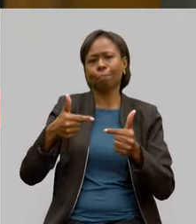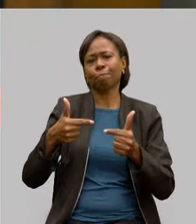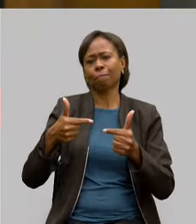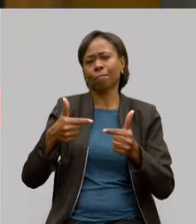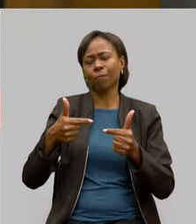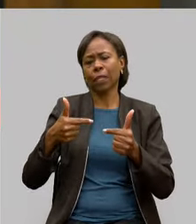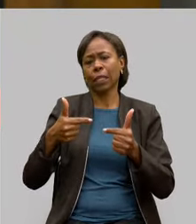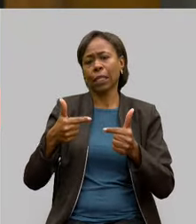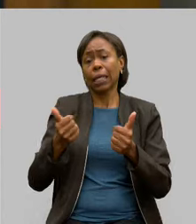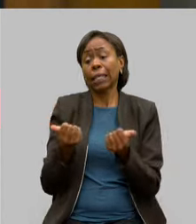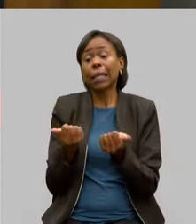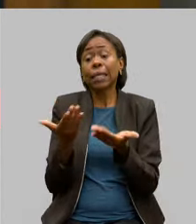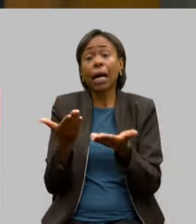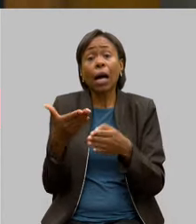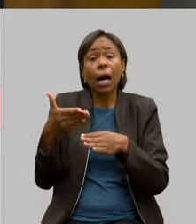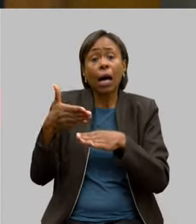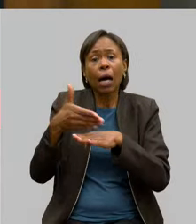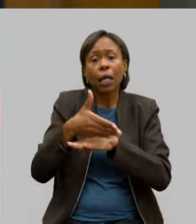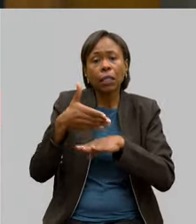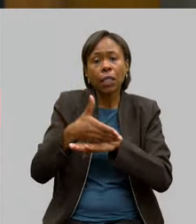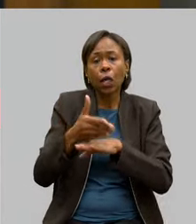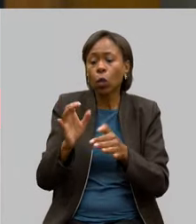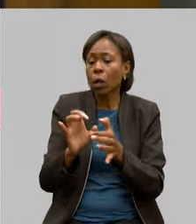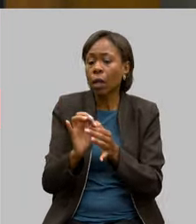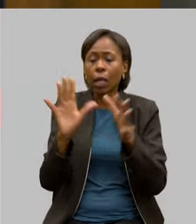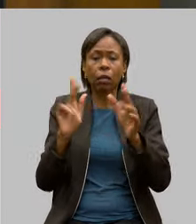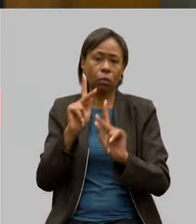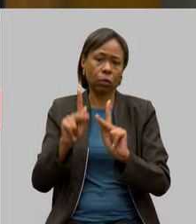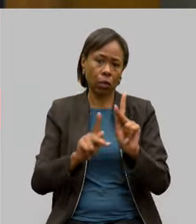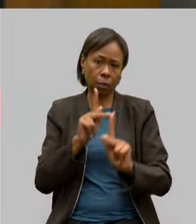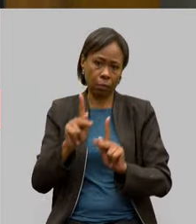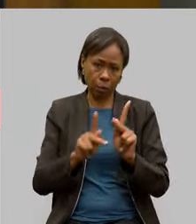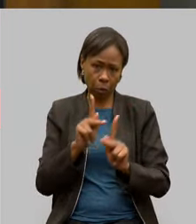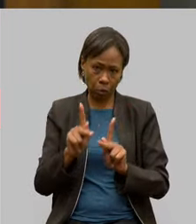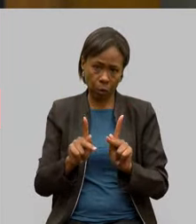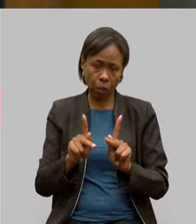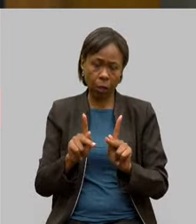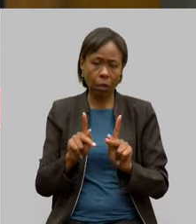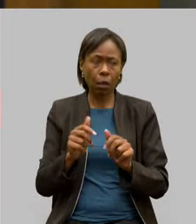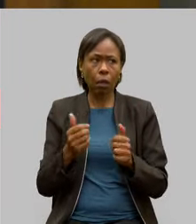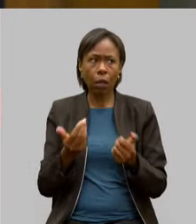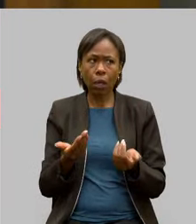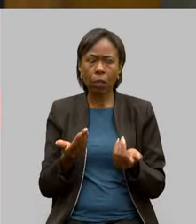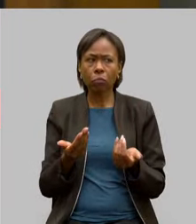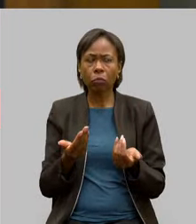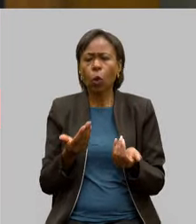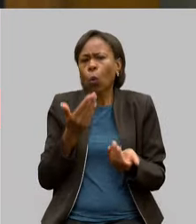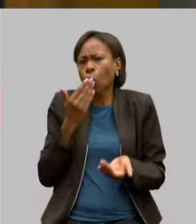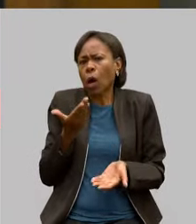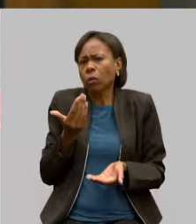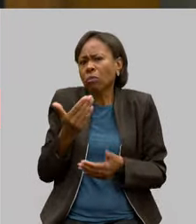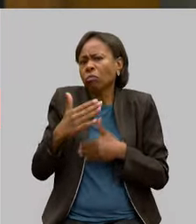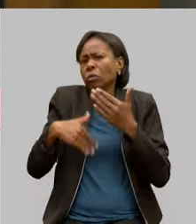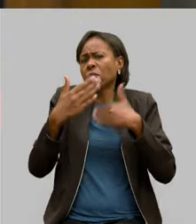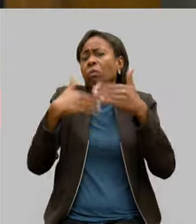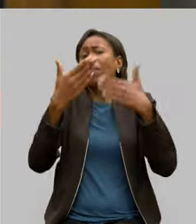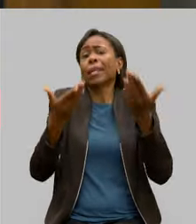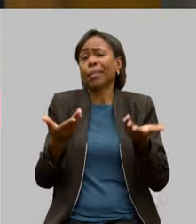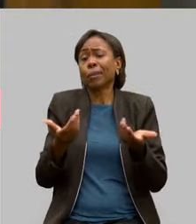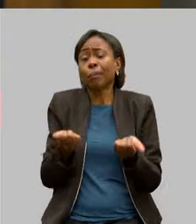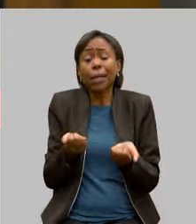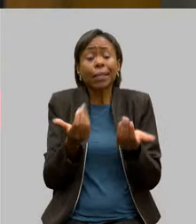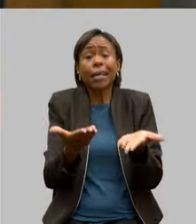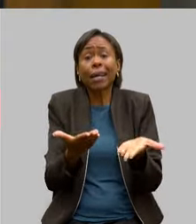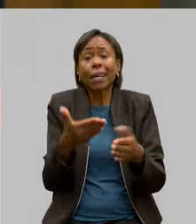acesso das pessoas e nesse tema de quais seriam os avanços né pra gente propiciar